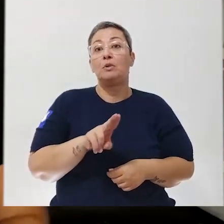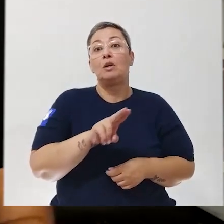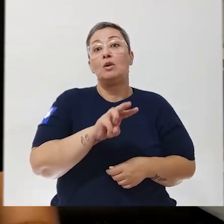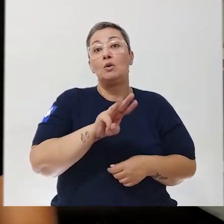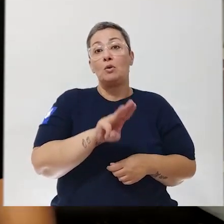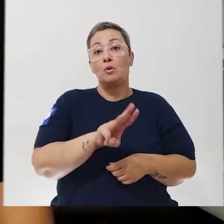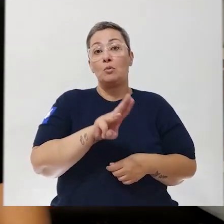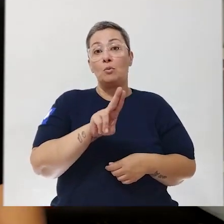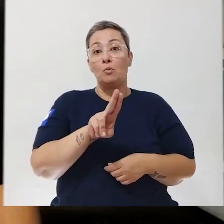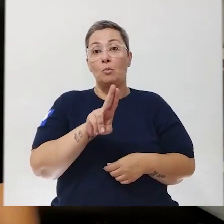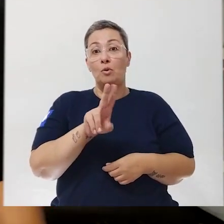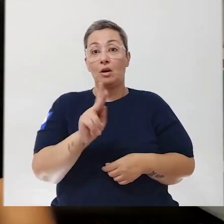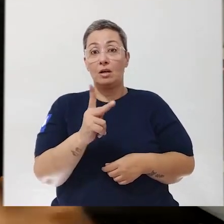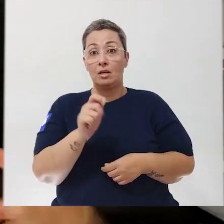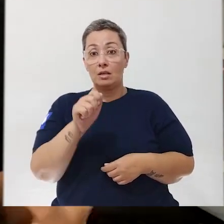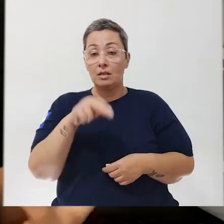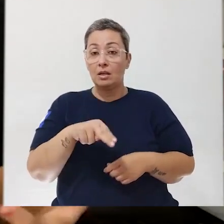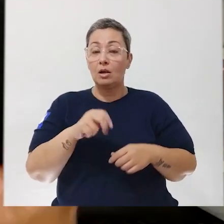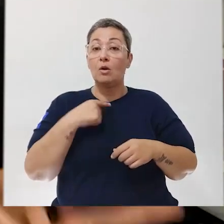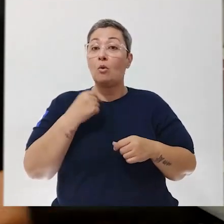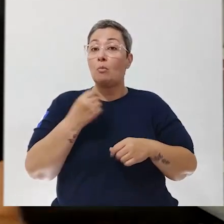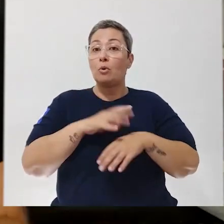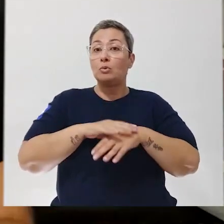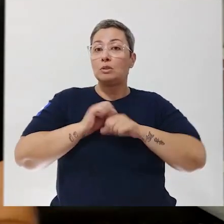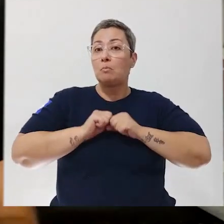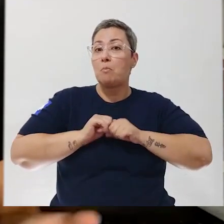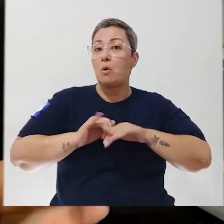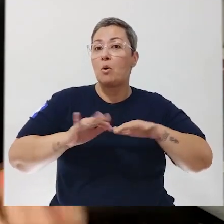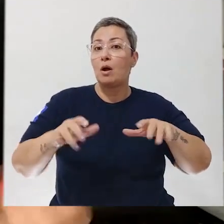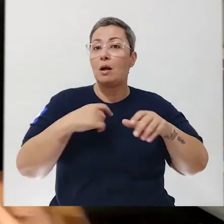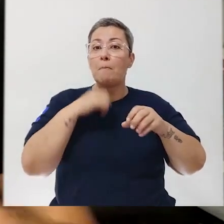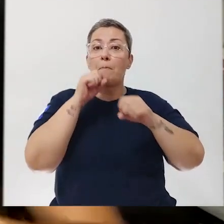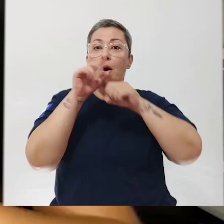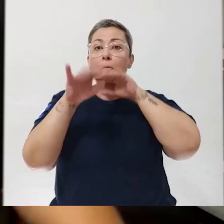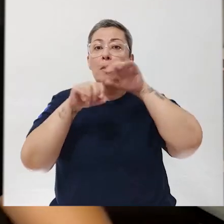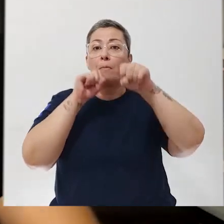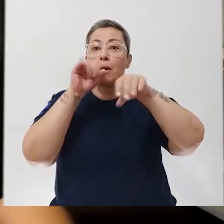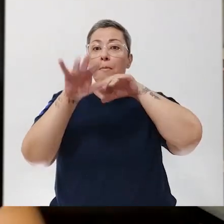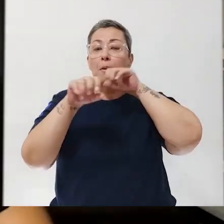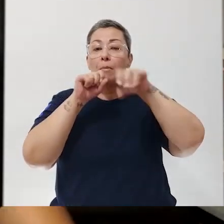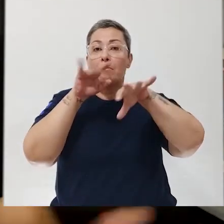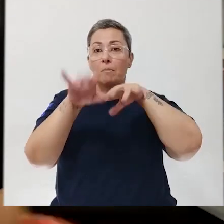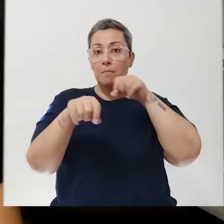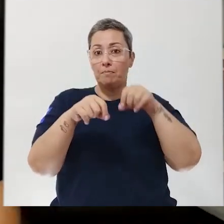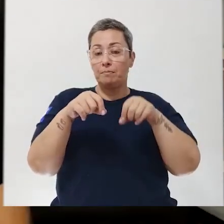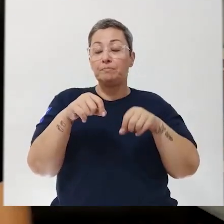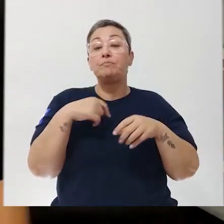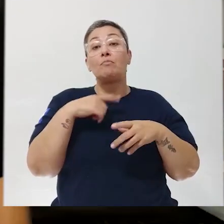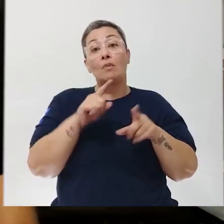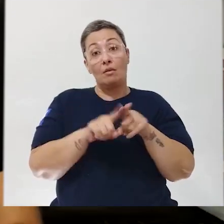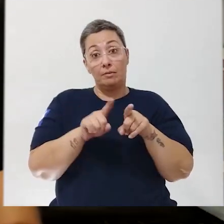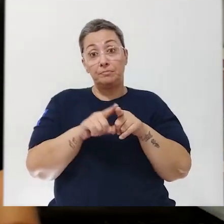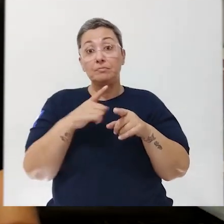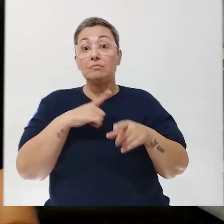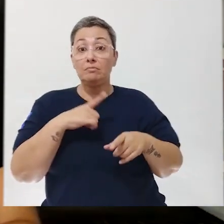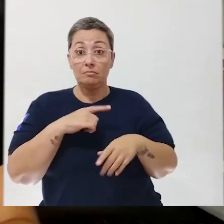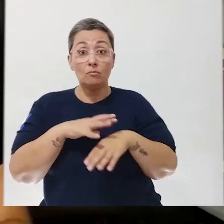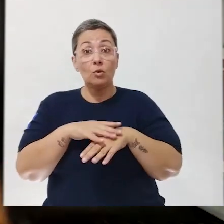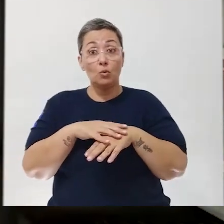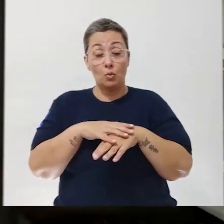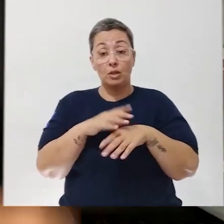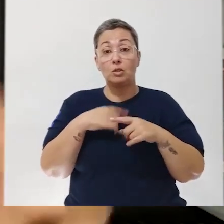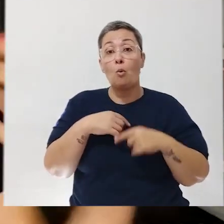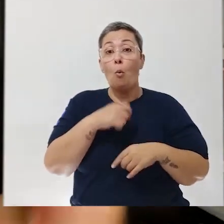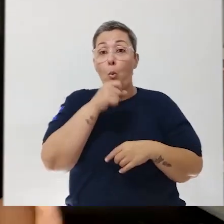principal maneira pela qual a doença se espalha é através de gotículas respiratórias que são expelidas por alguém contaminado